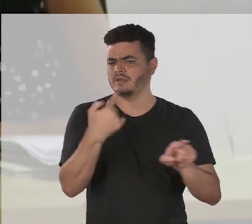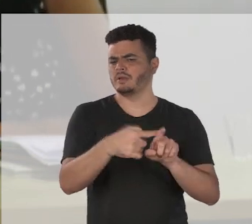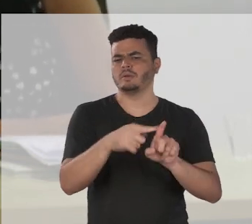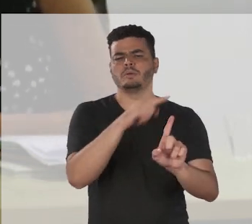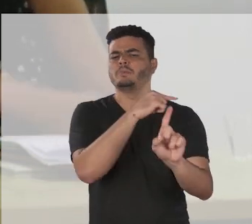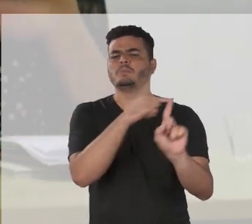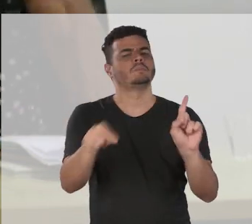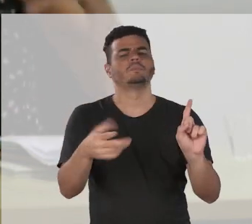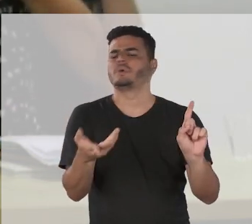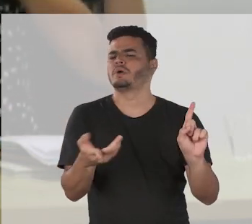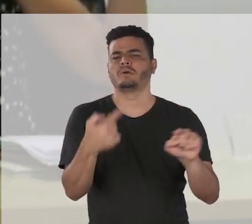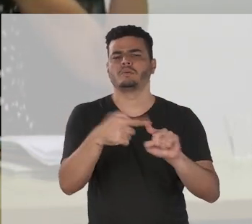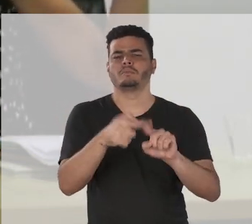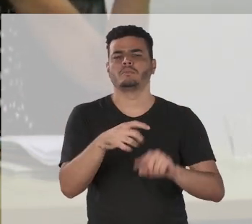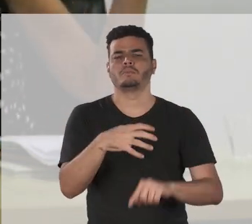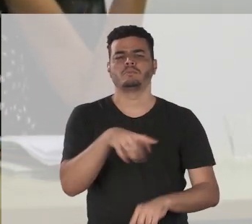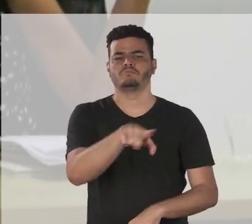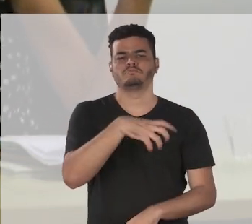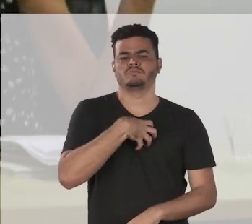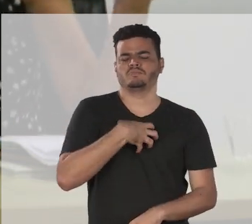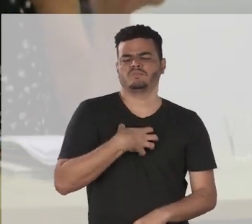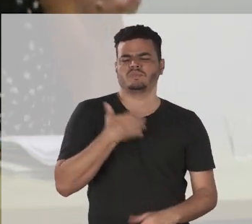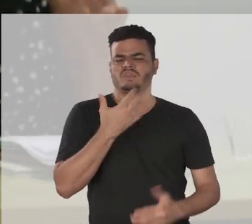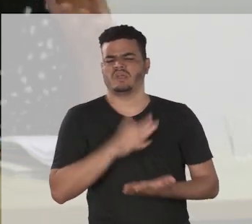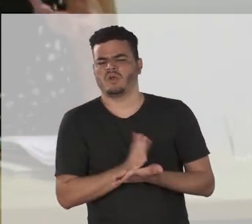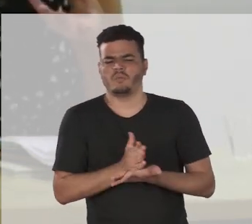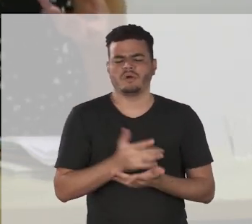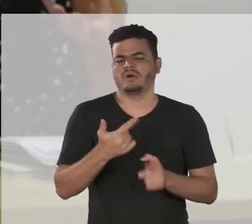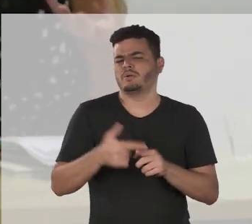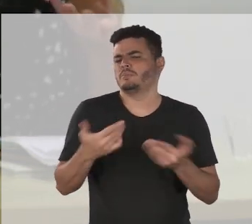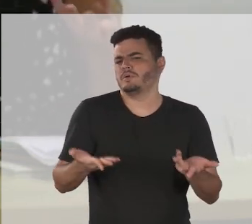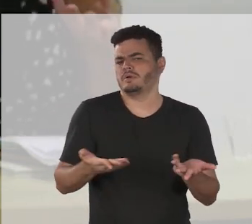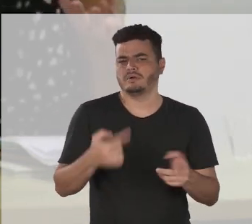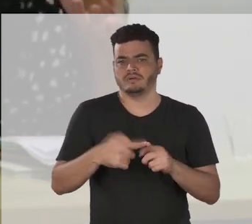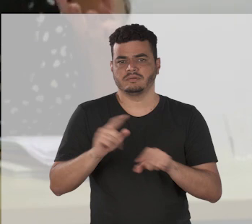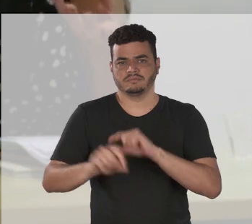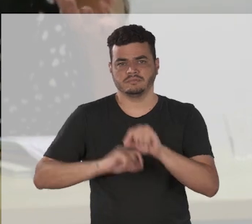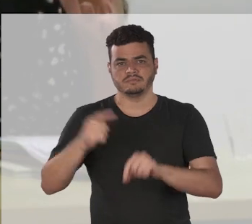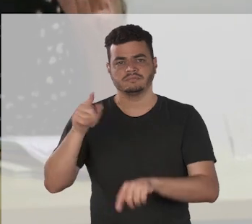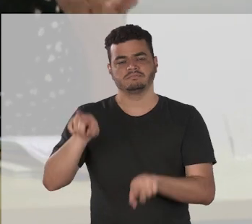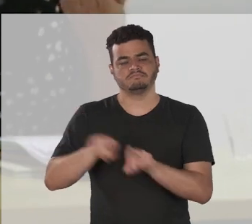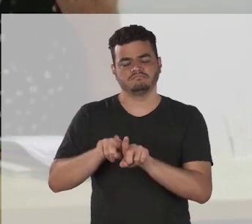bom, pensar, o que me incomoda porque antes falamos de censura, mas também